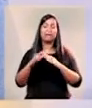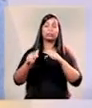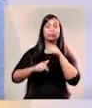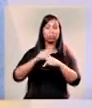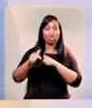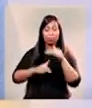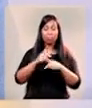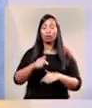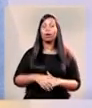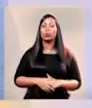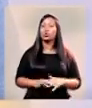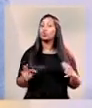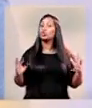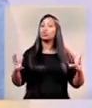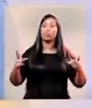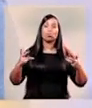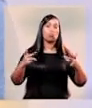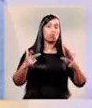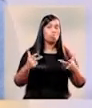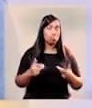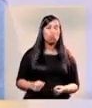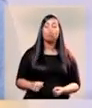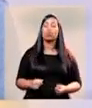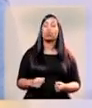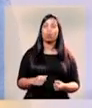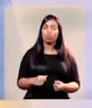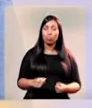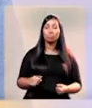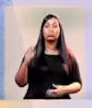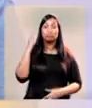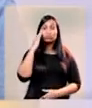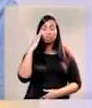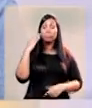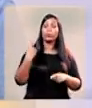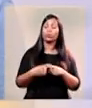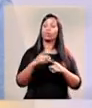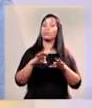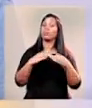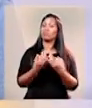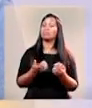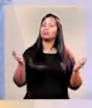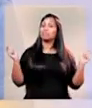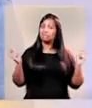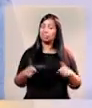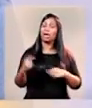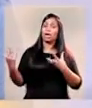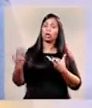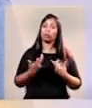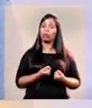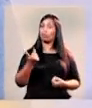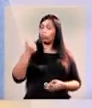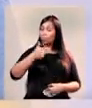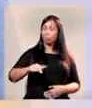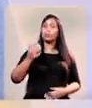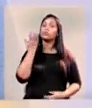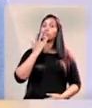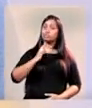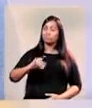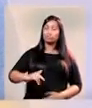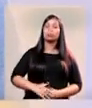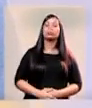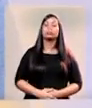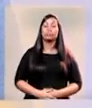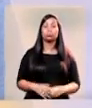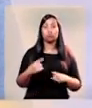do trabalho. Fazemos todo esse levantamento para a família poder acolher novamente essa